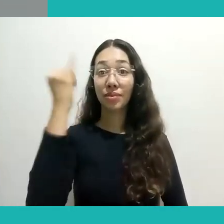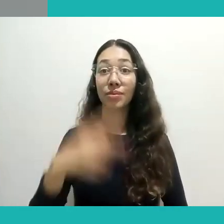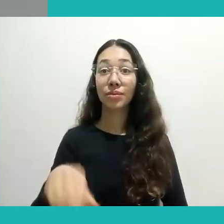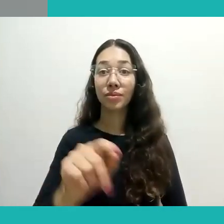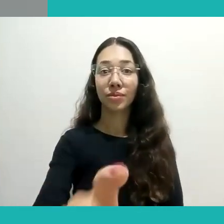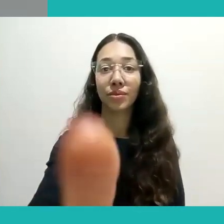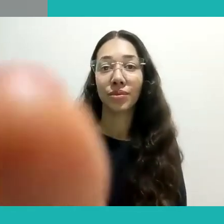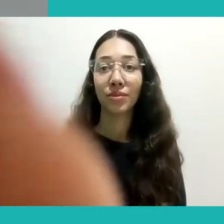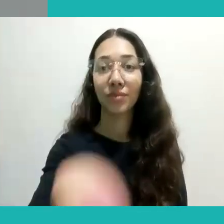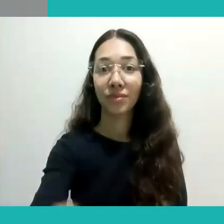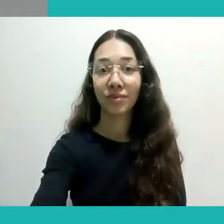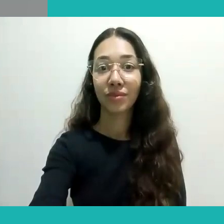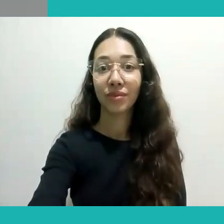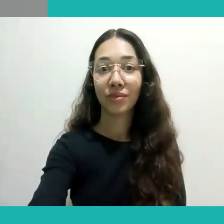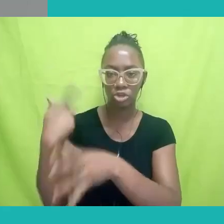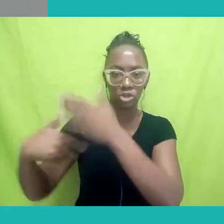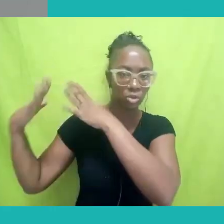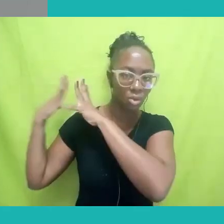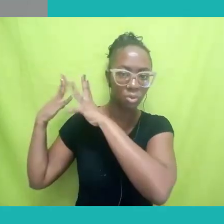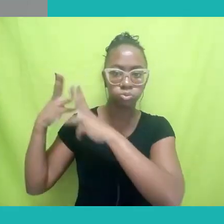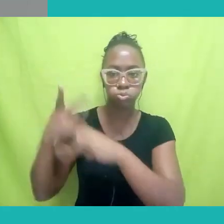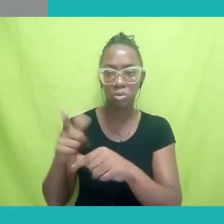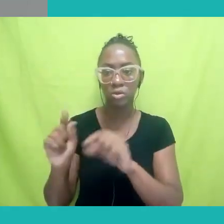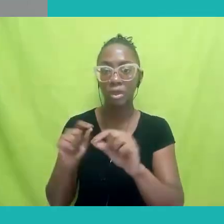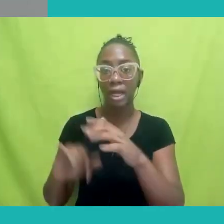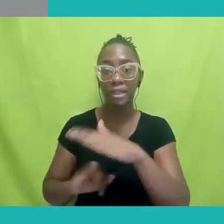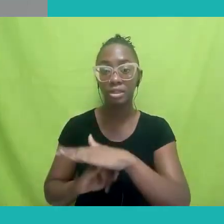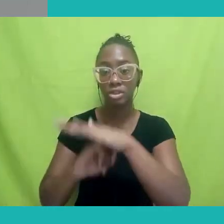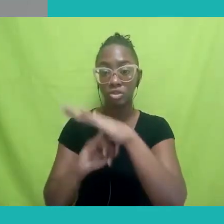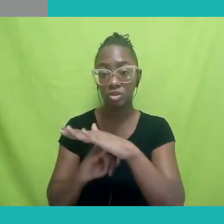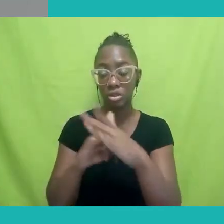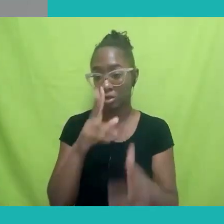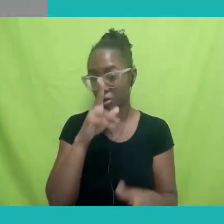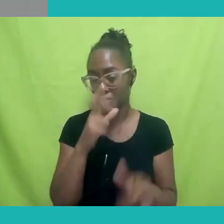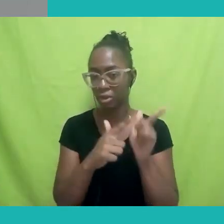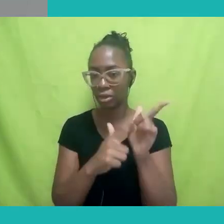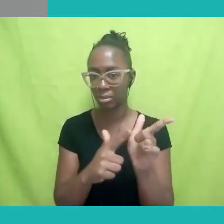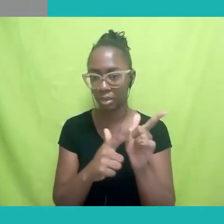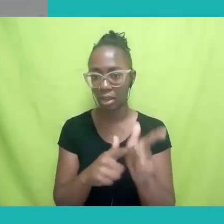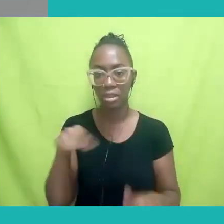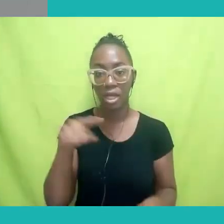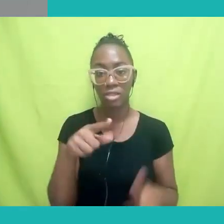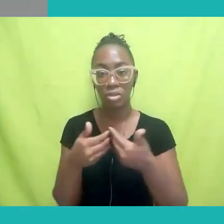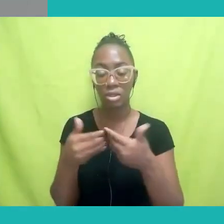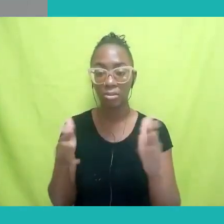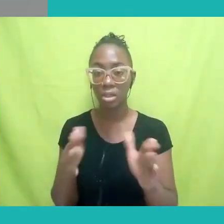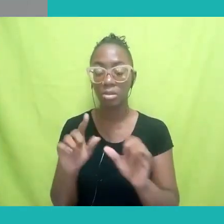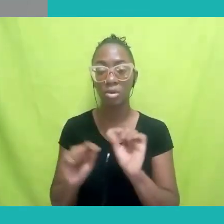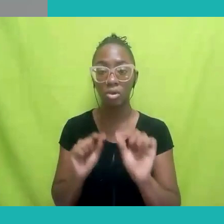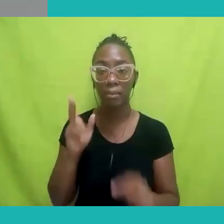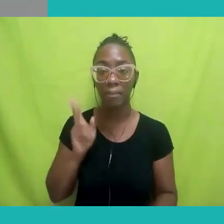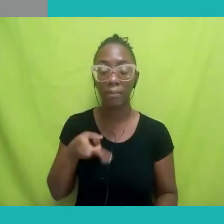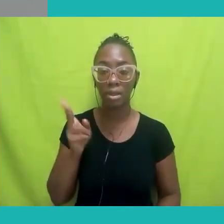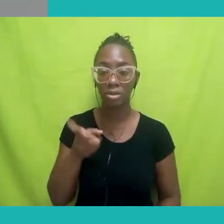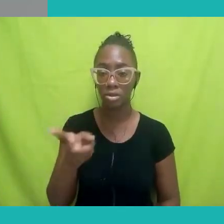resgate histórico, né? As instituições das Forças Armadas, elas foram instituídas para a manutenção